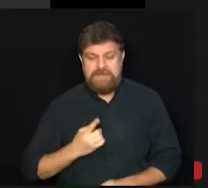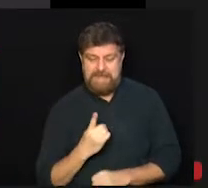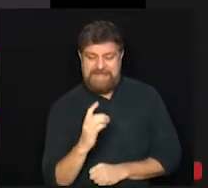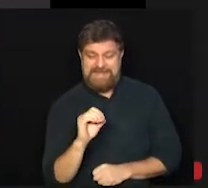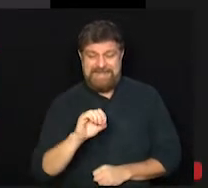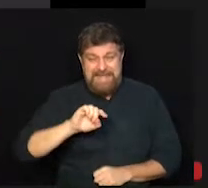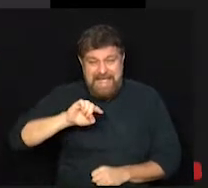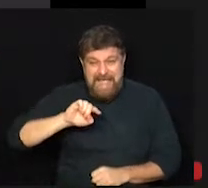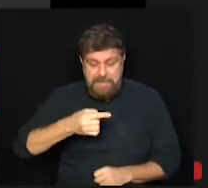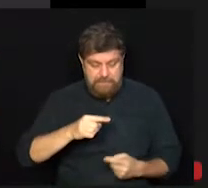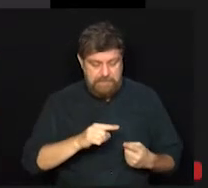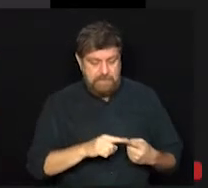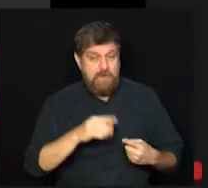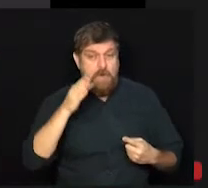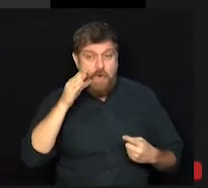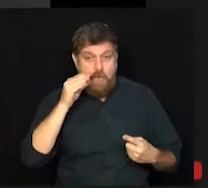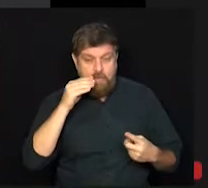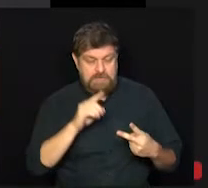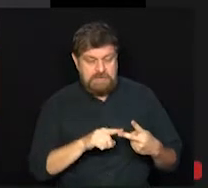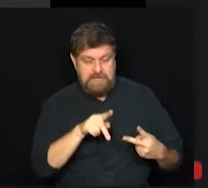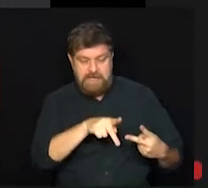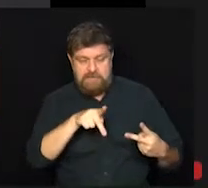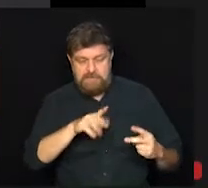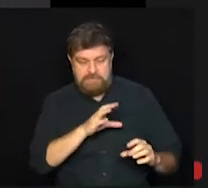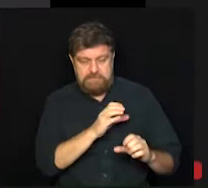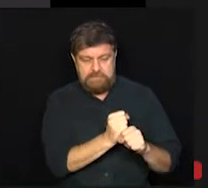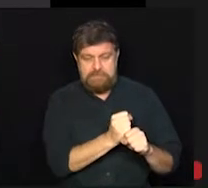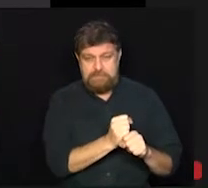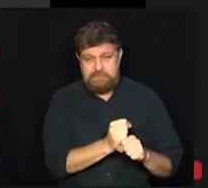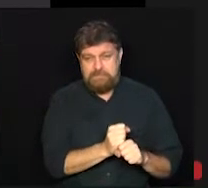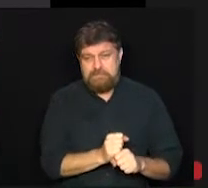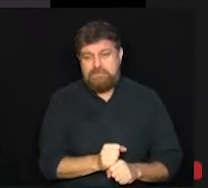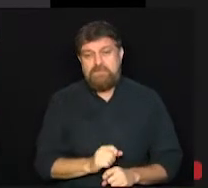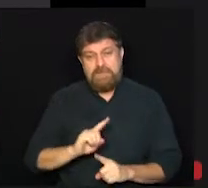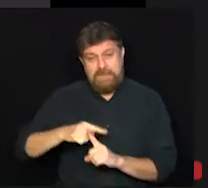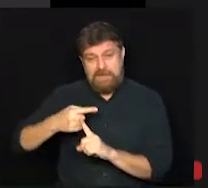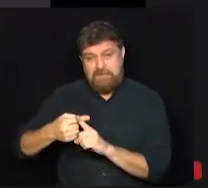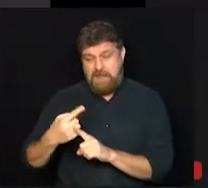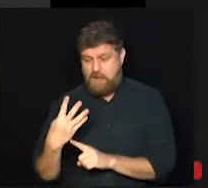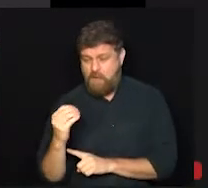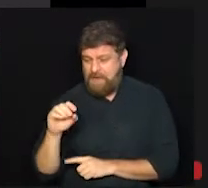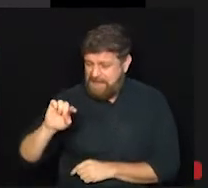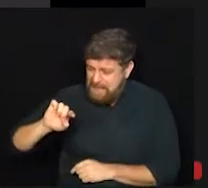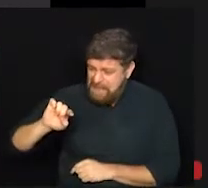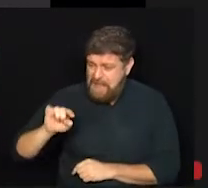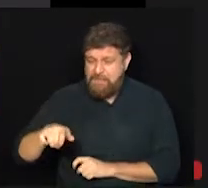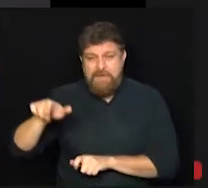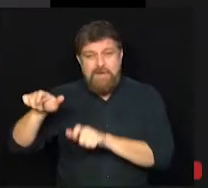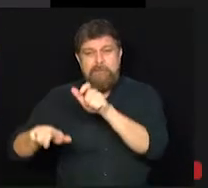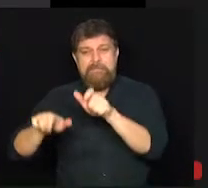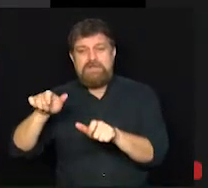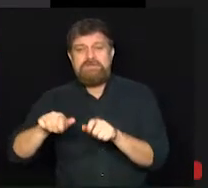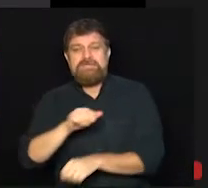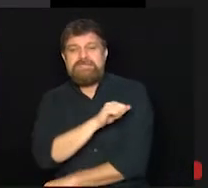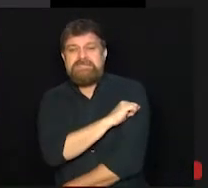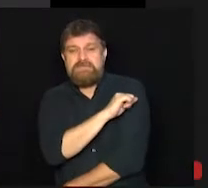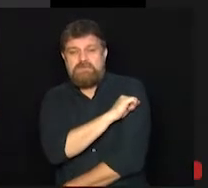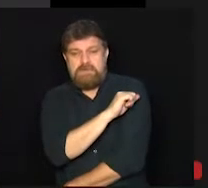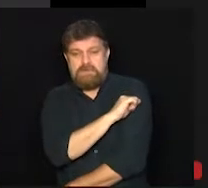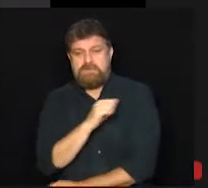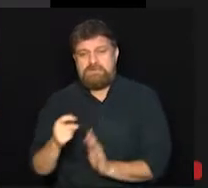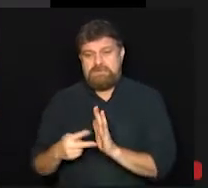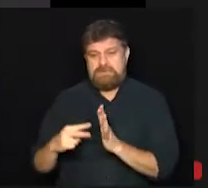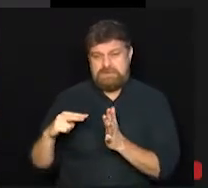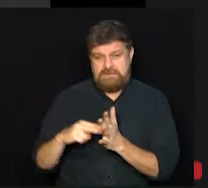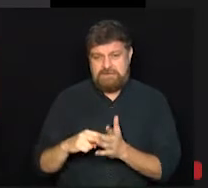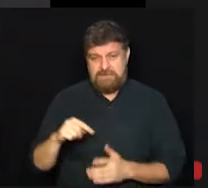funcionários e docentes e mais 40 mil pessoas entre estudantes, o que significa que